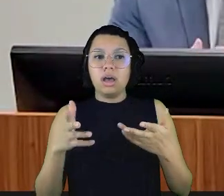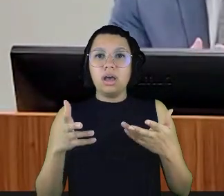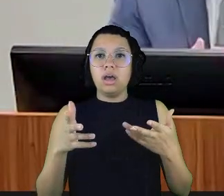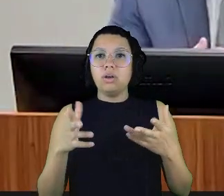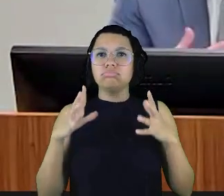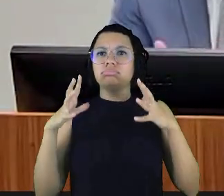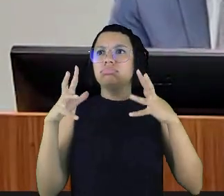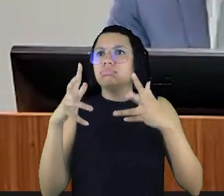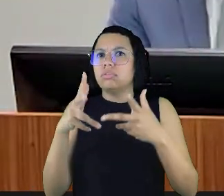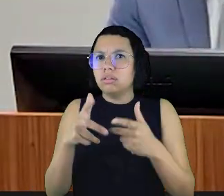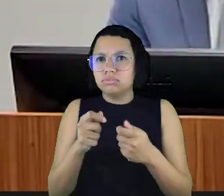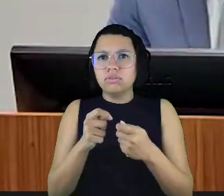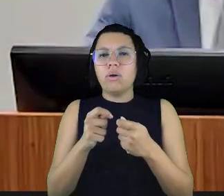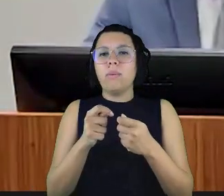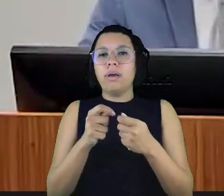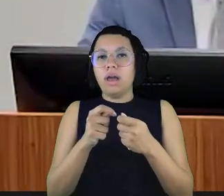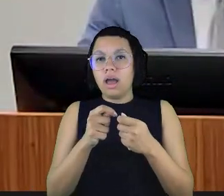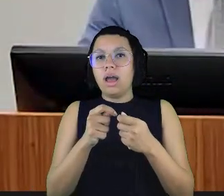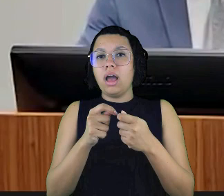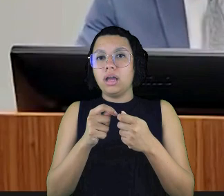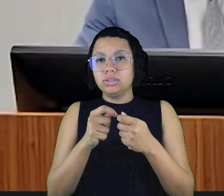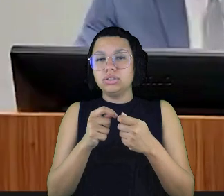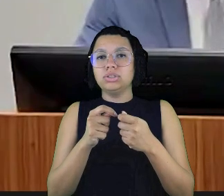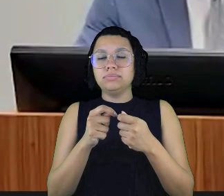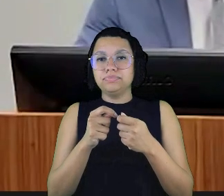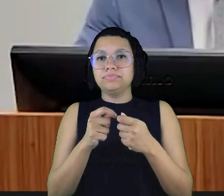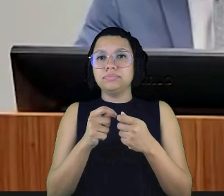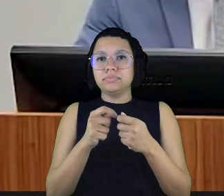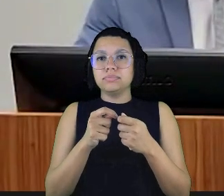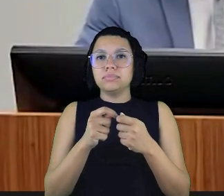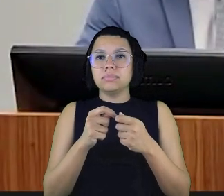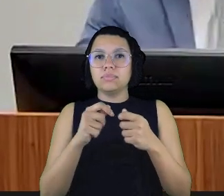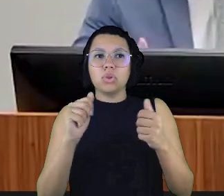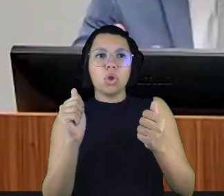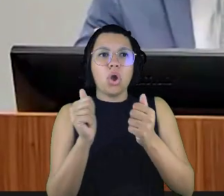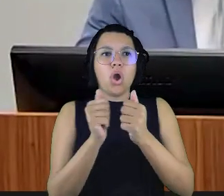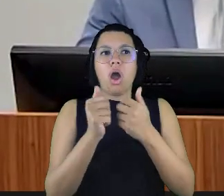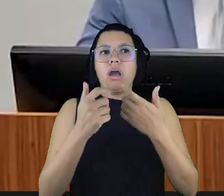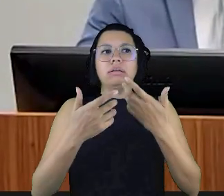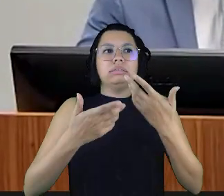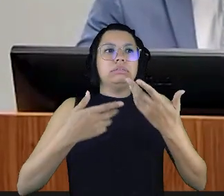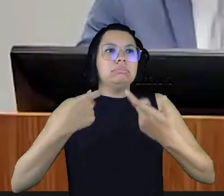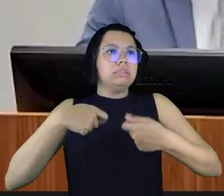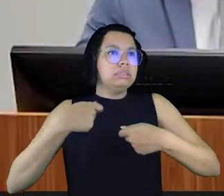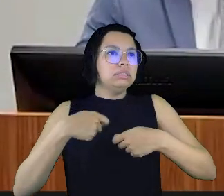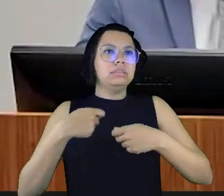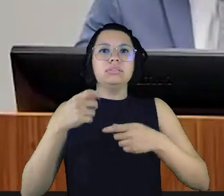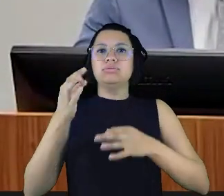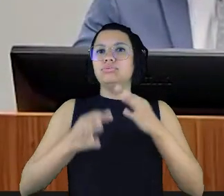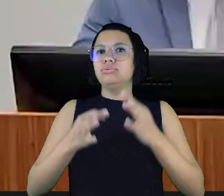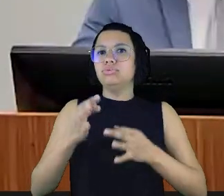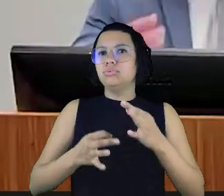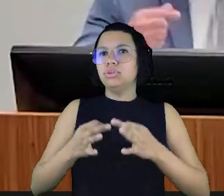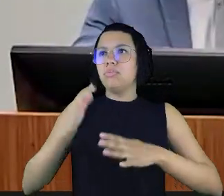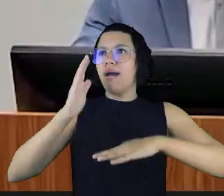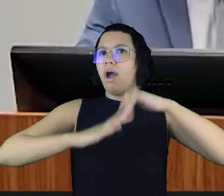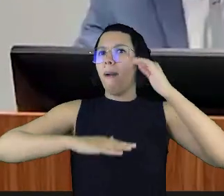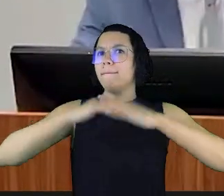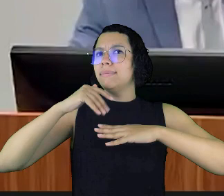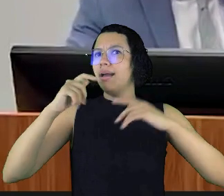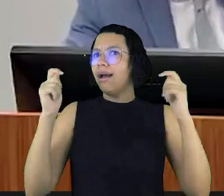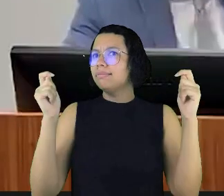absolutamente intrincadas e que demandam do juízo uma especialização